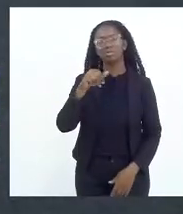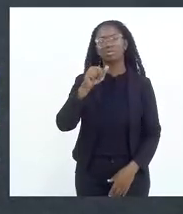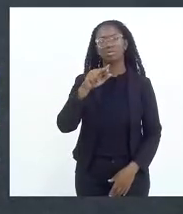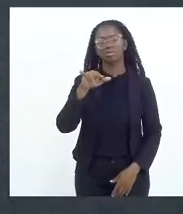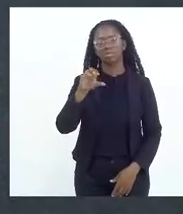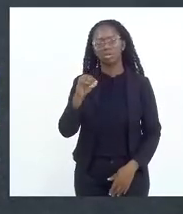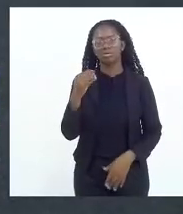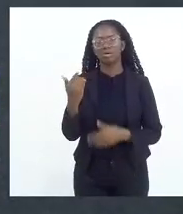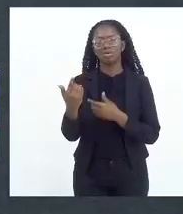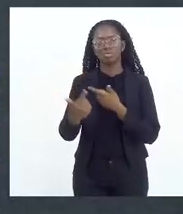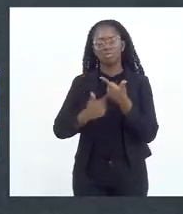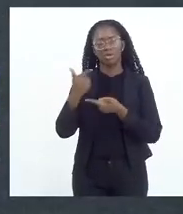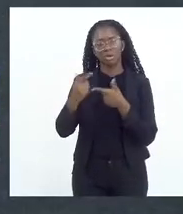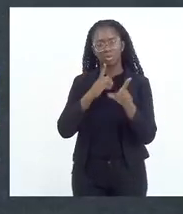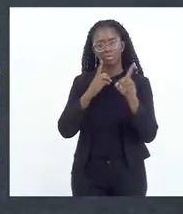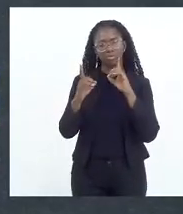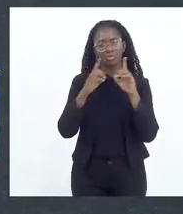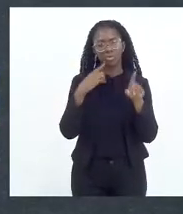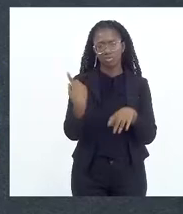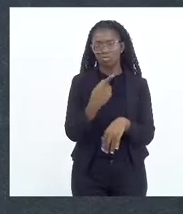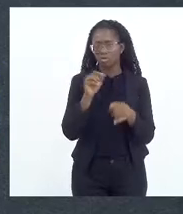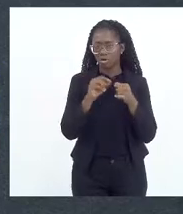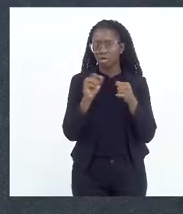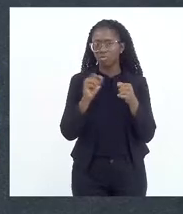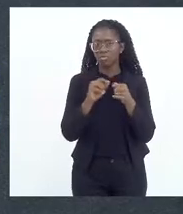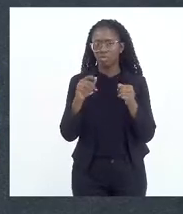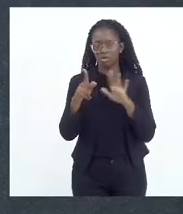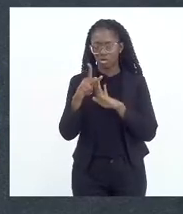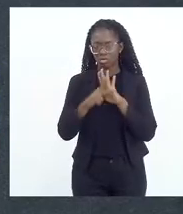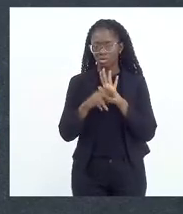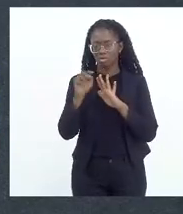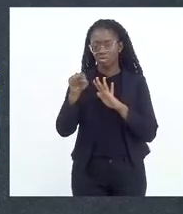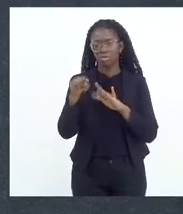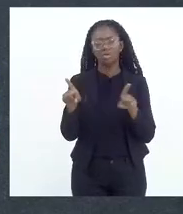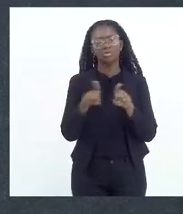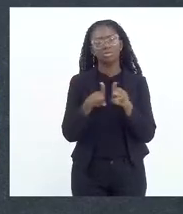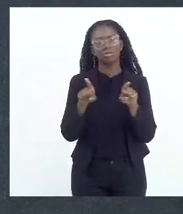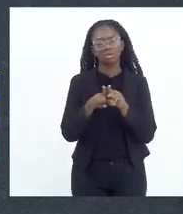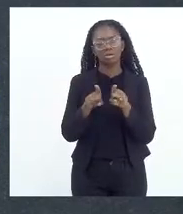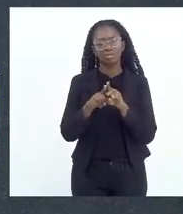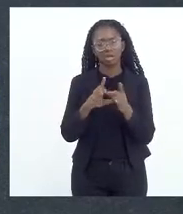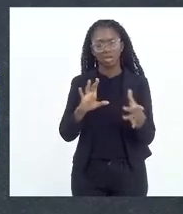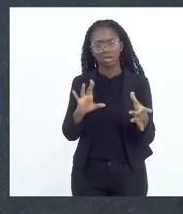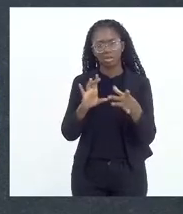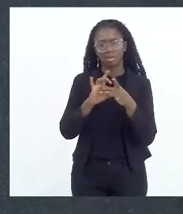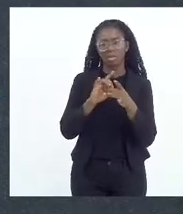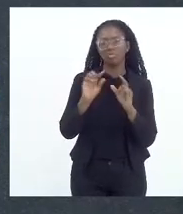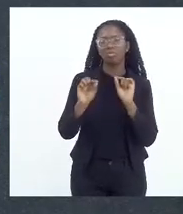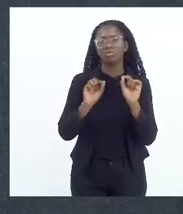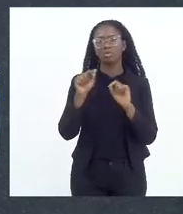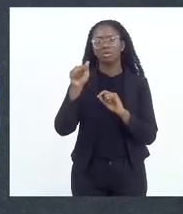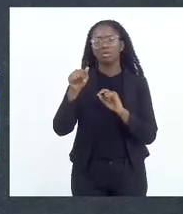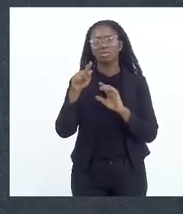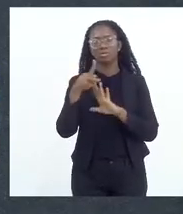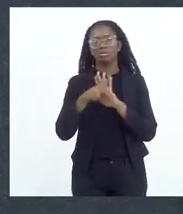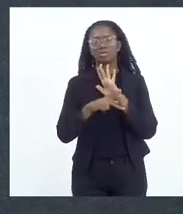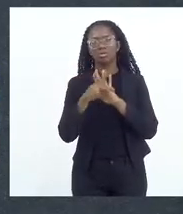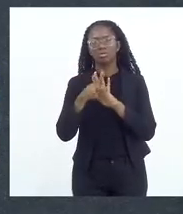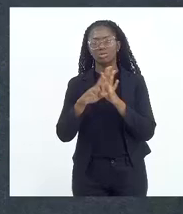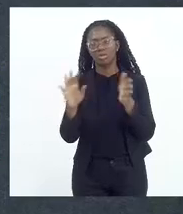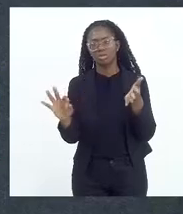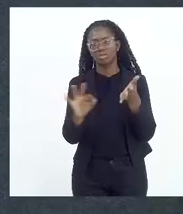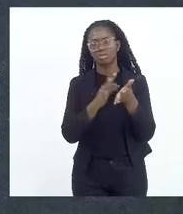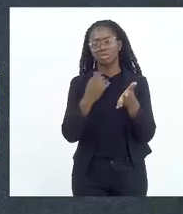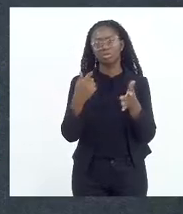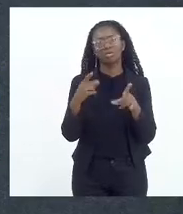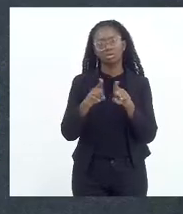trabalho de diálogo que nós estabelecemos em torno desse projeto. E também queria deixar consignado, presidente, que nesse projeto assina como coautor